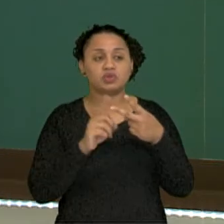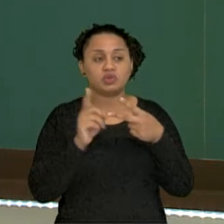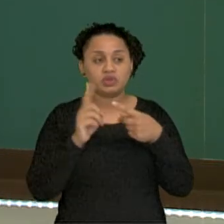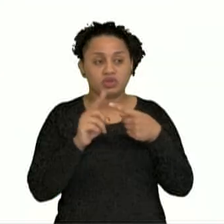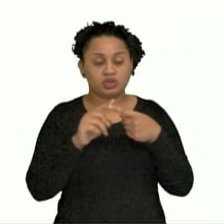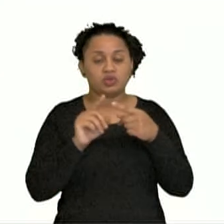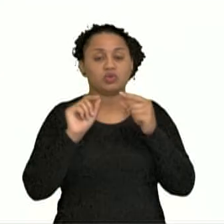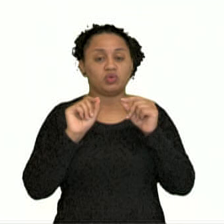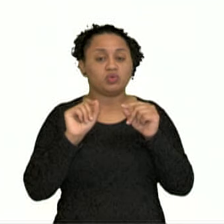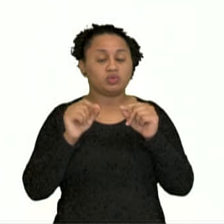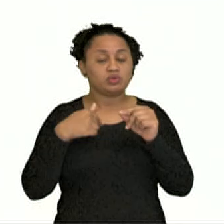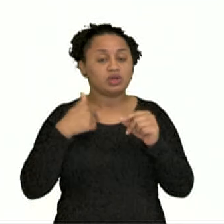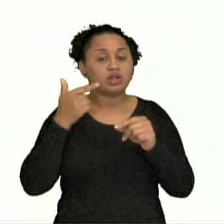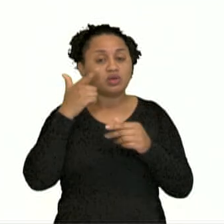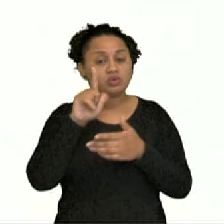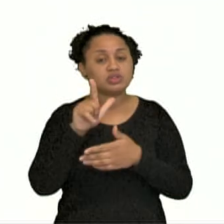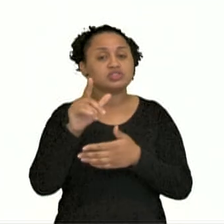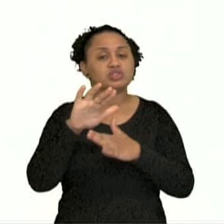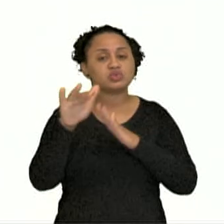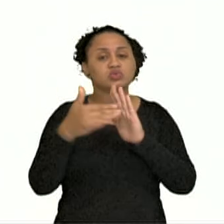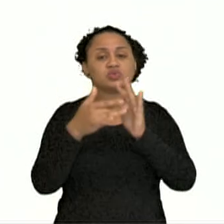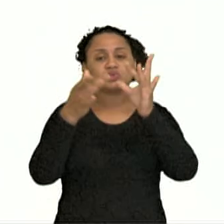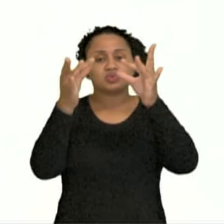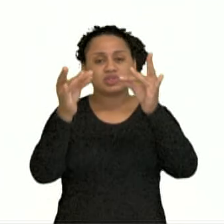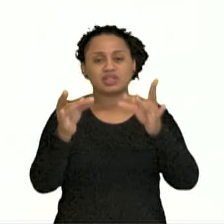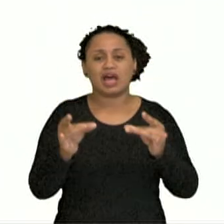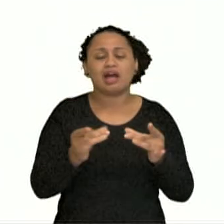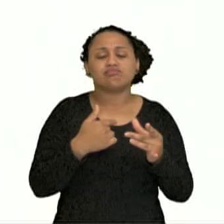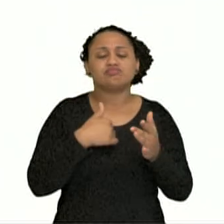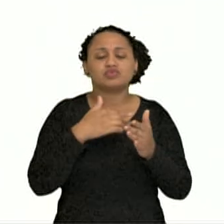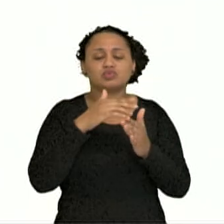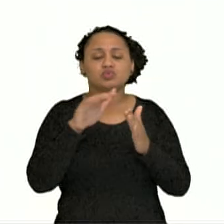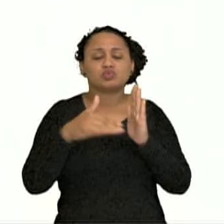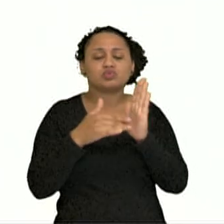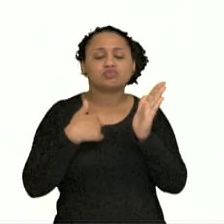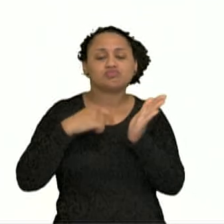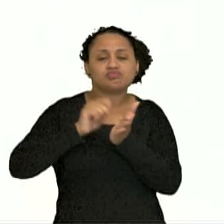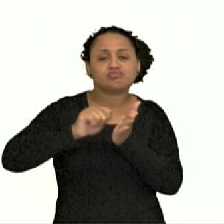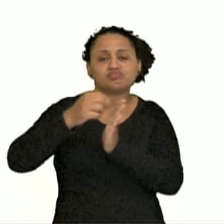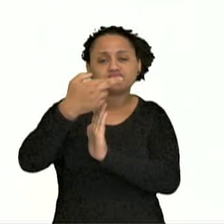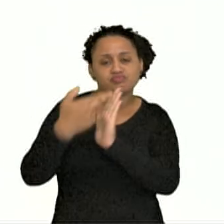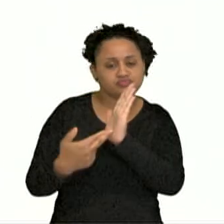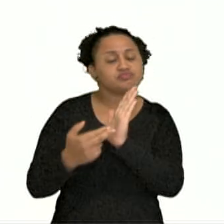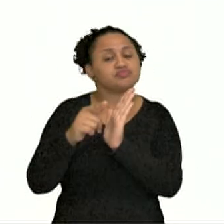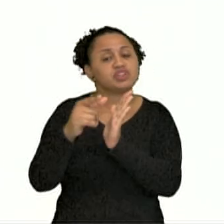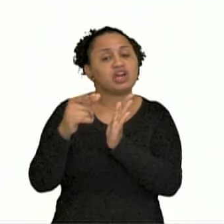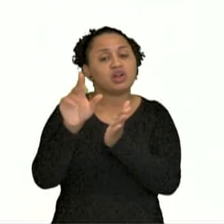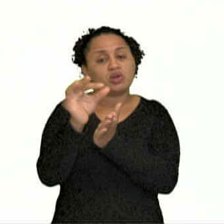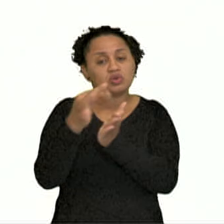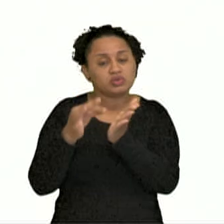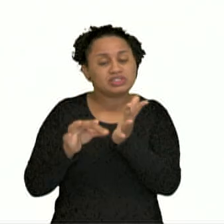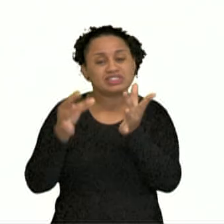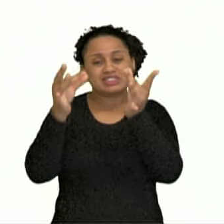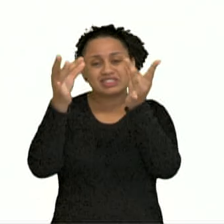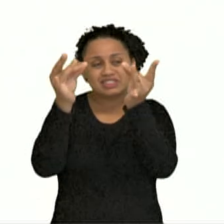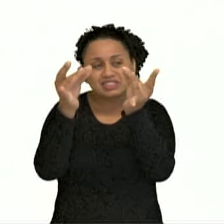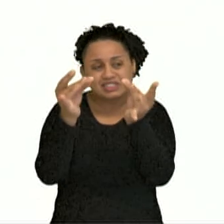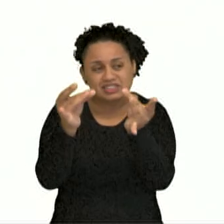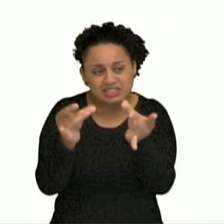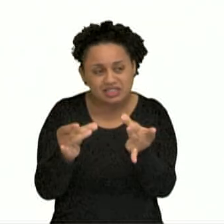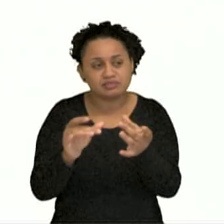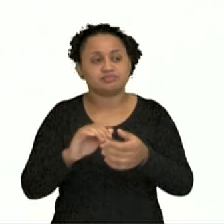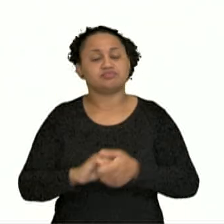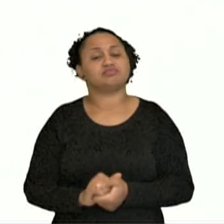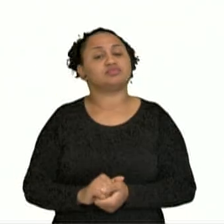corrigia tintim por tintim tudo que é a redação que eu fazia. A professora corrigia tintim por